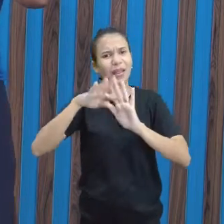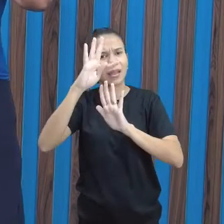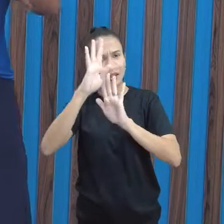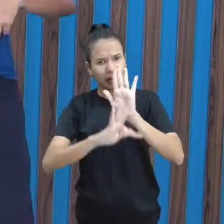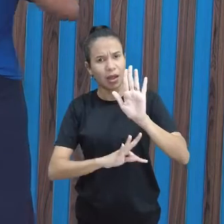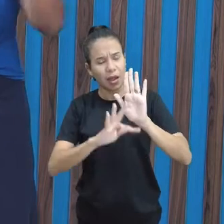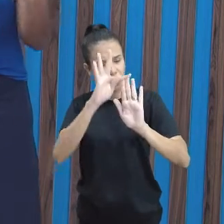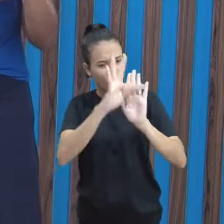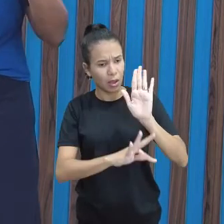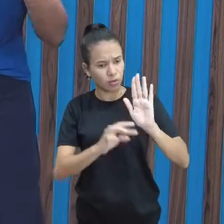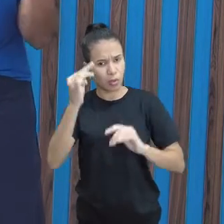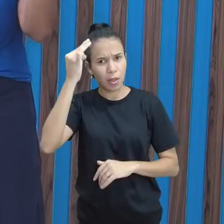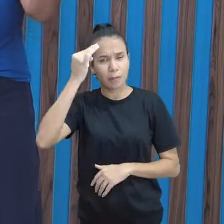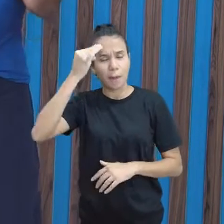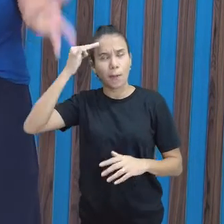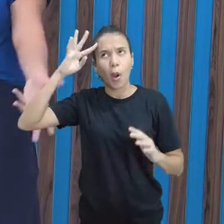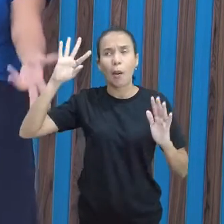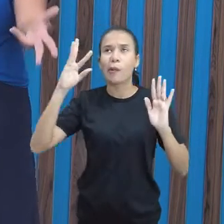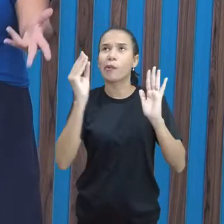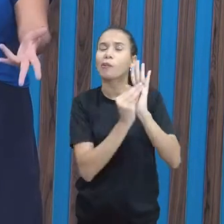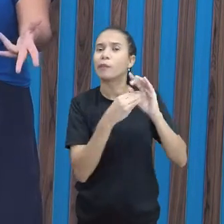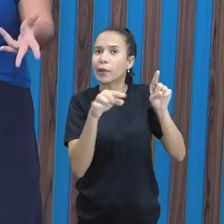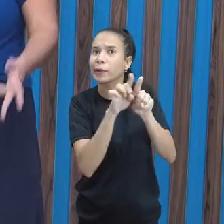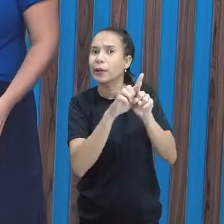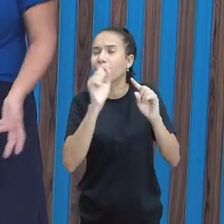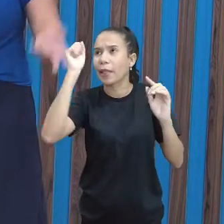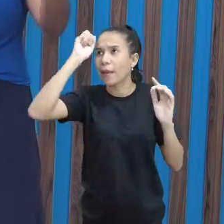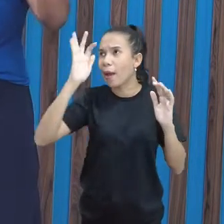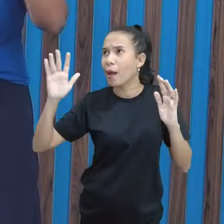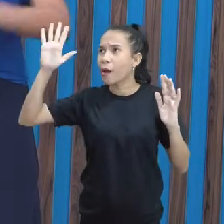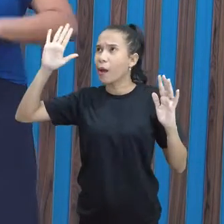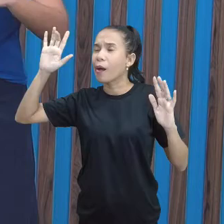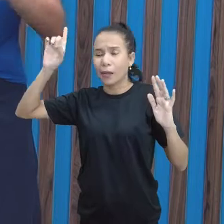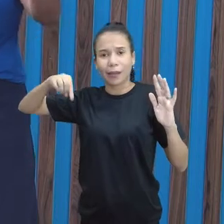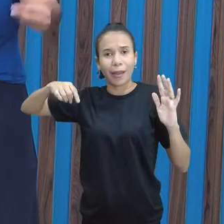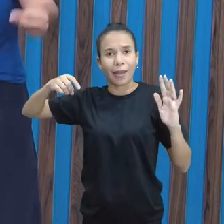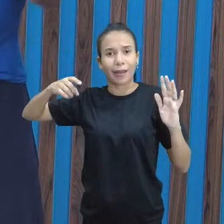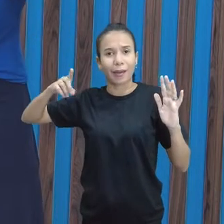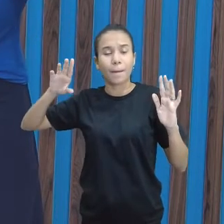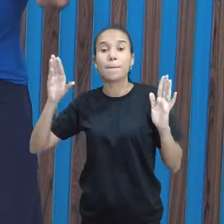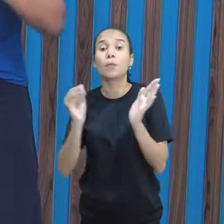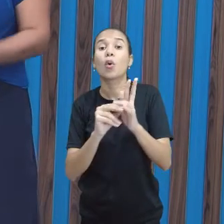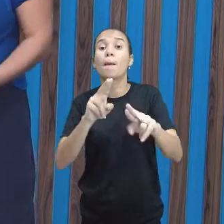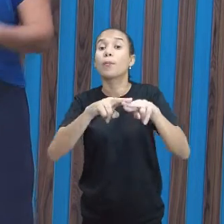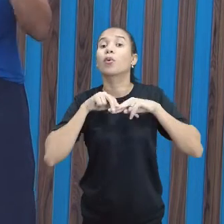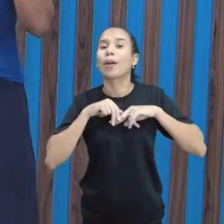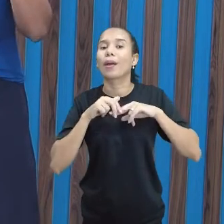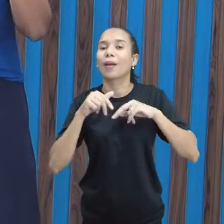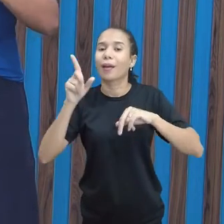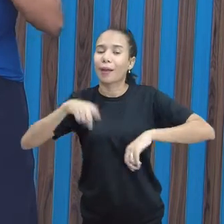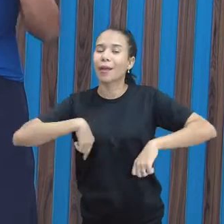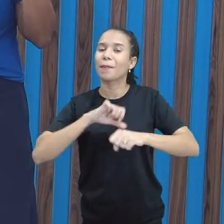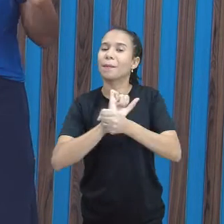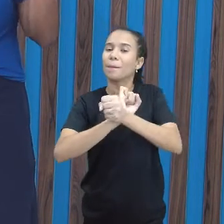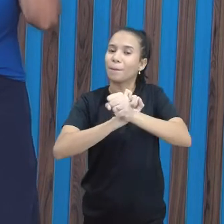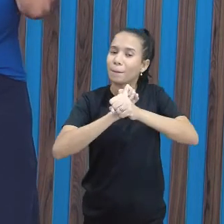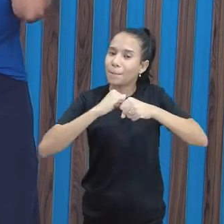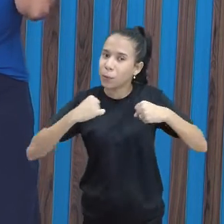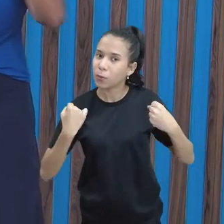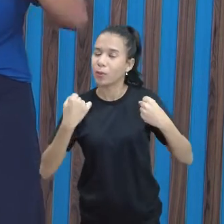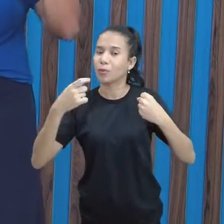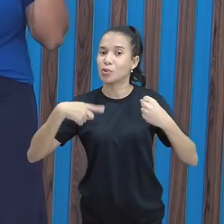memorialísticos que têm essa pegada ficcional também? E tem por quê? Porque é impossível é impossível,